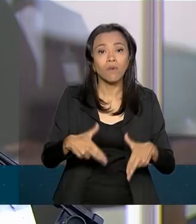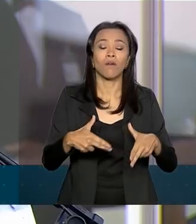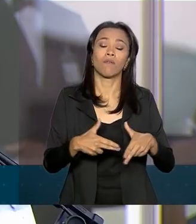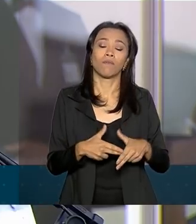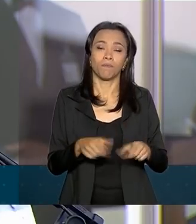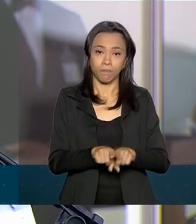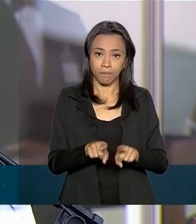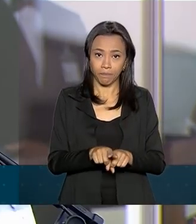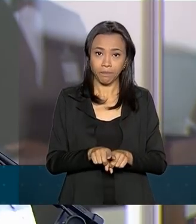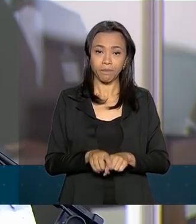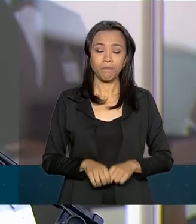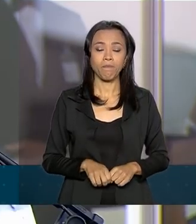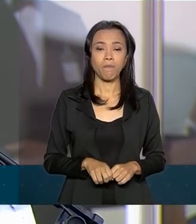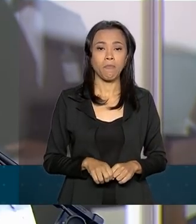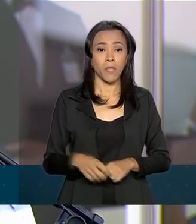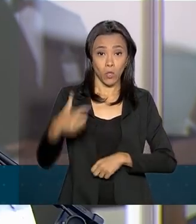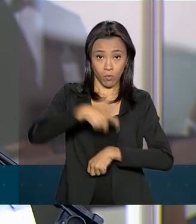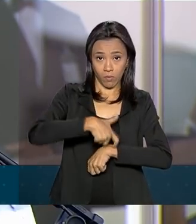No momento,